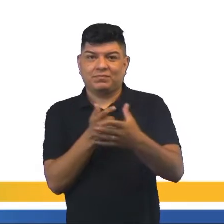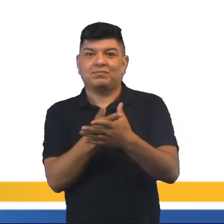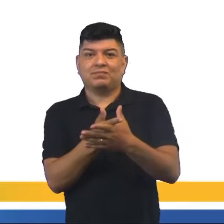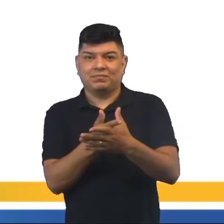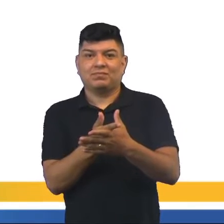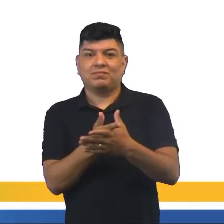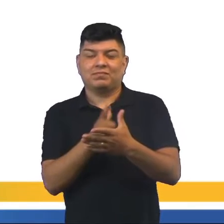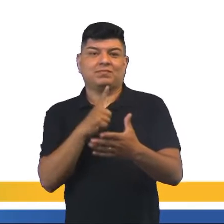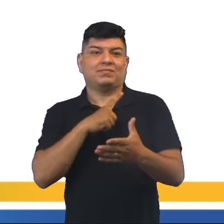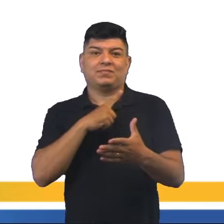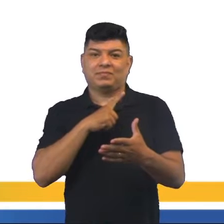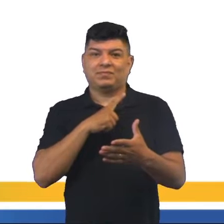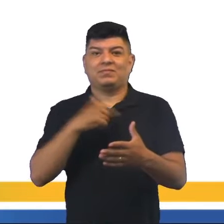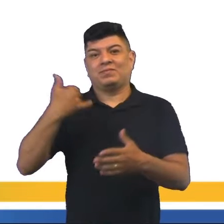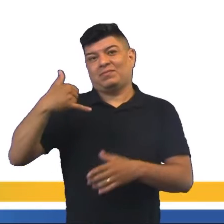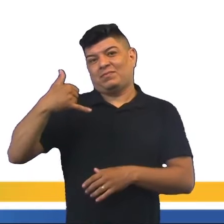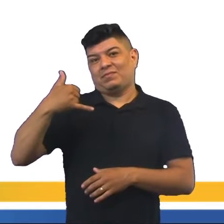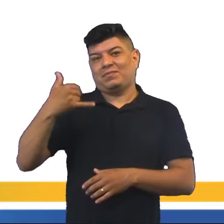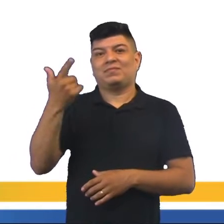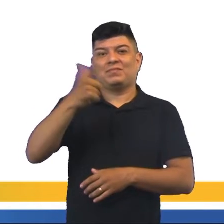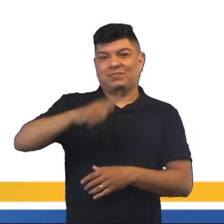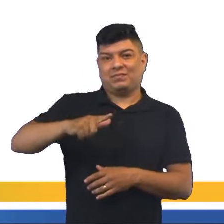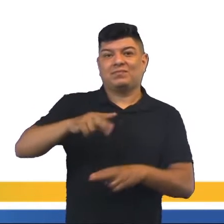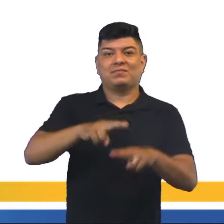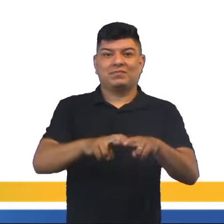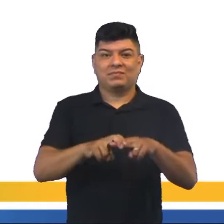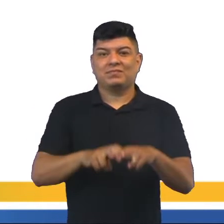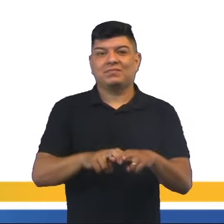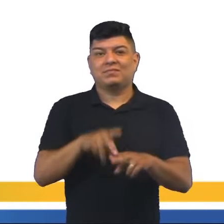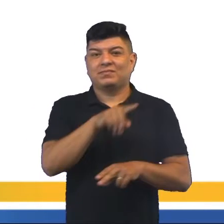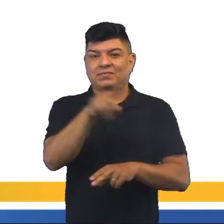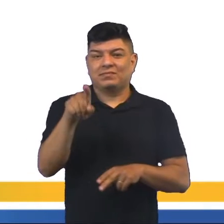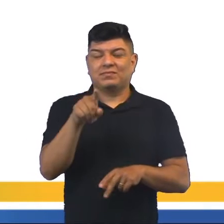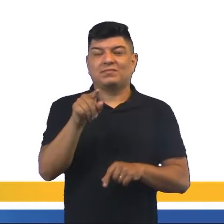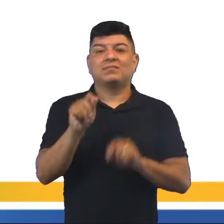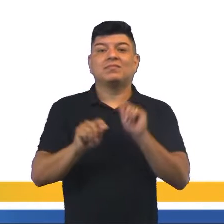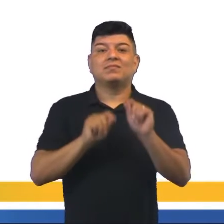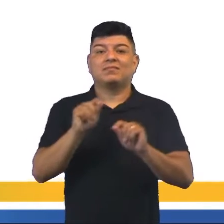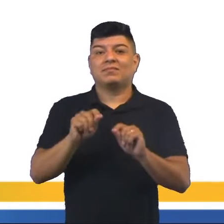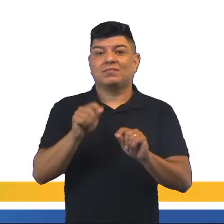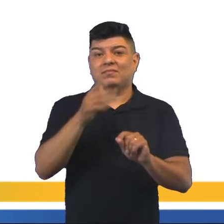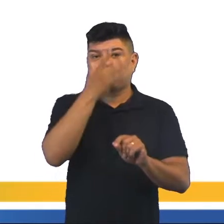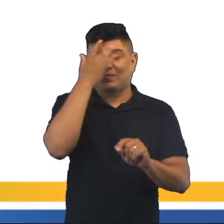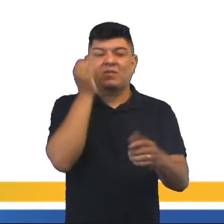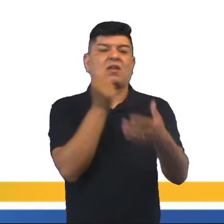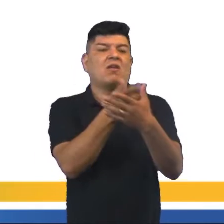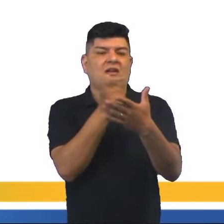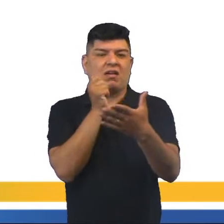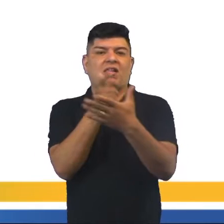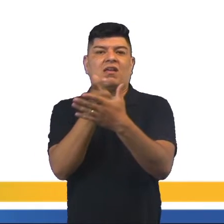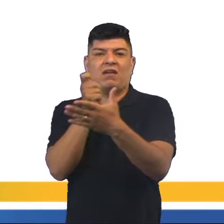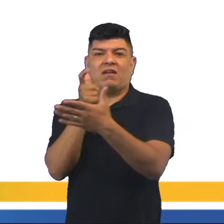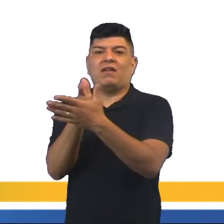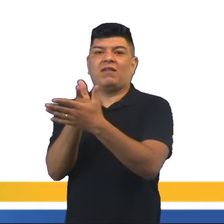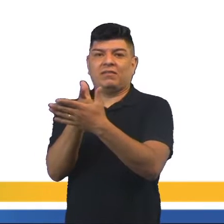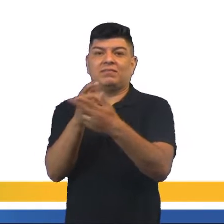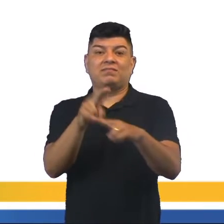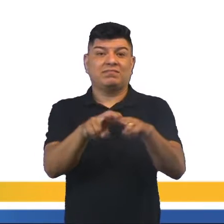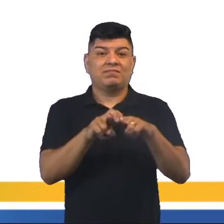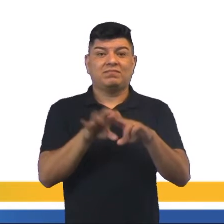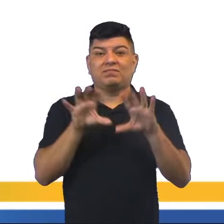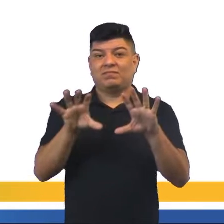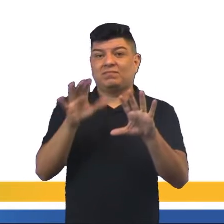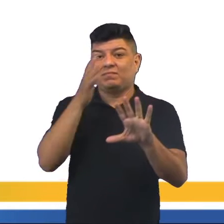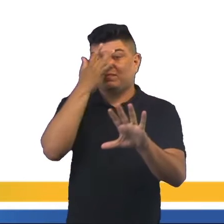celular, você quer ter esse celular para você. Então isso faz com que você se torne também um consumista. E esse tipo